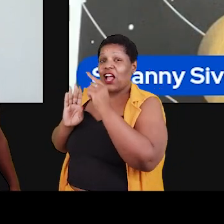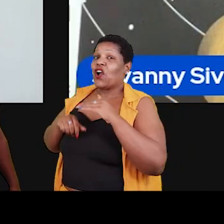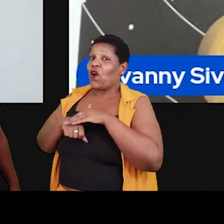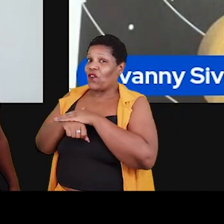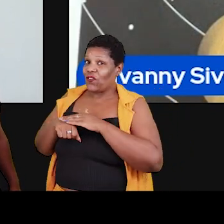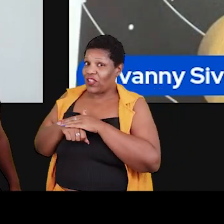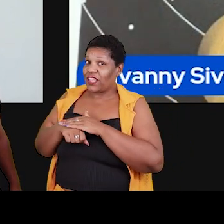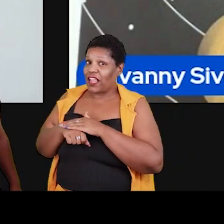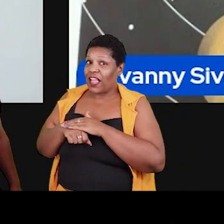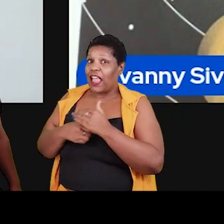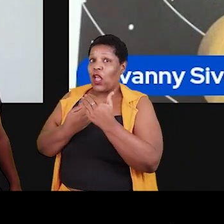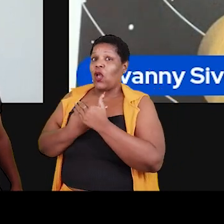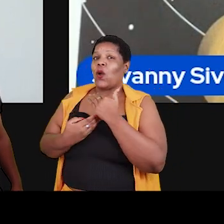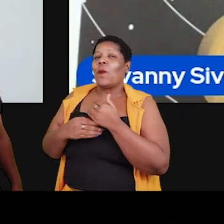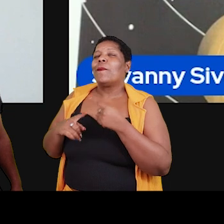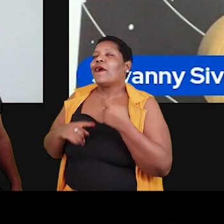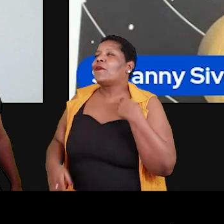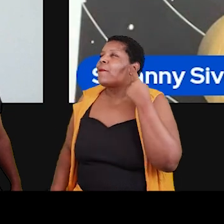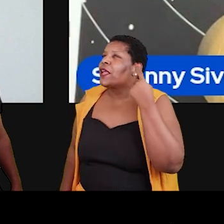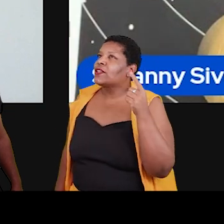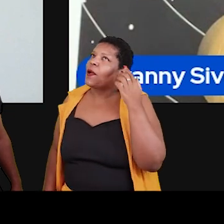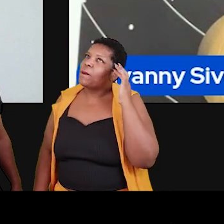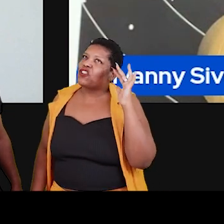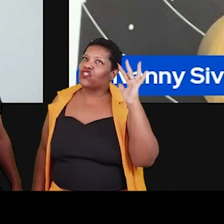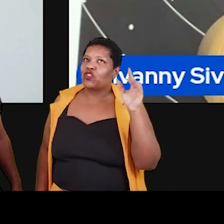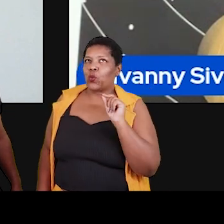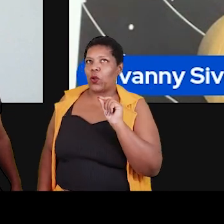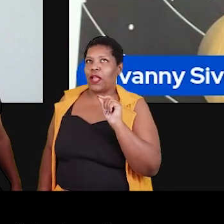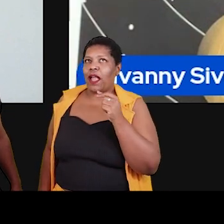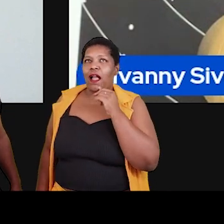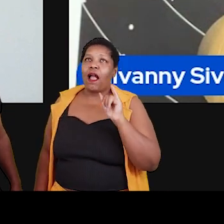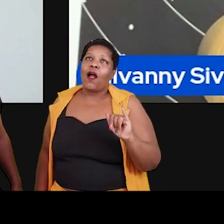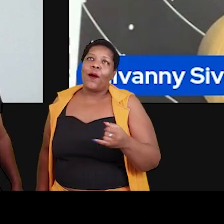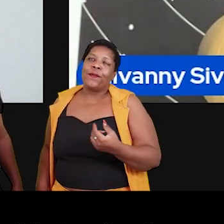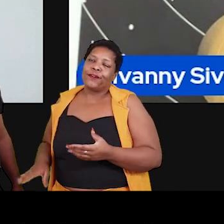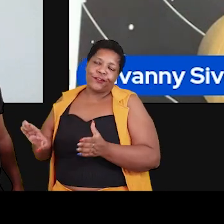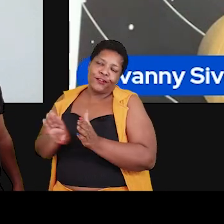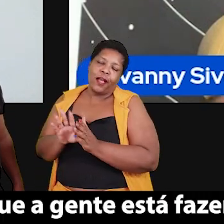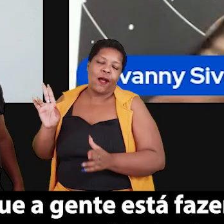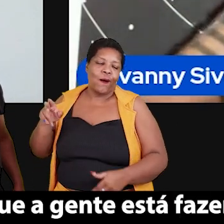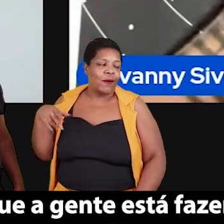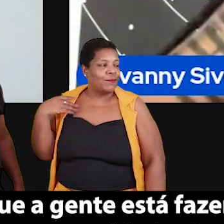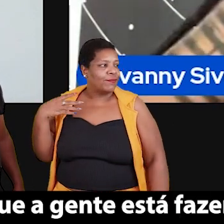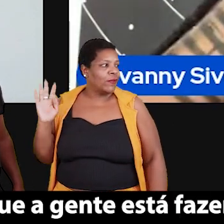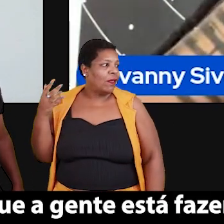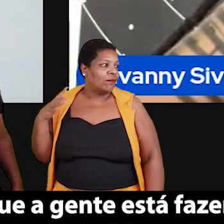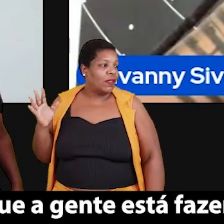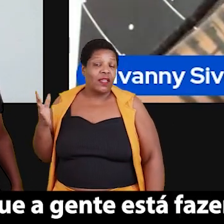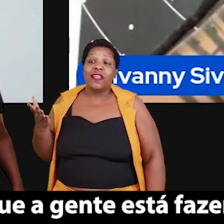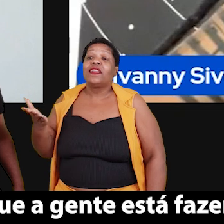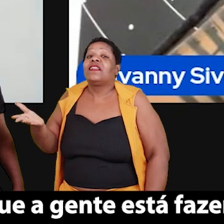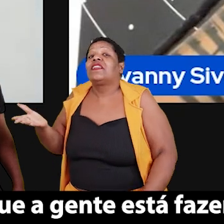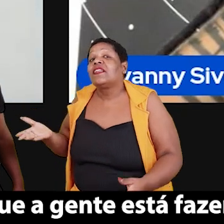isso. Porque às vezes a gente acha que a oportunidade não chega. Mas, mano, o que a gente